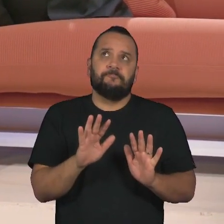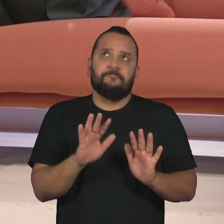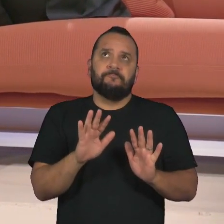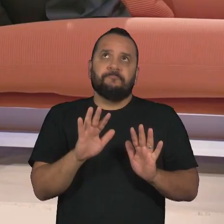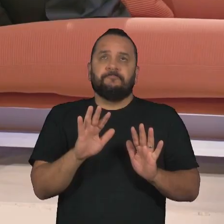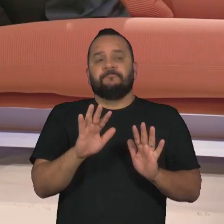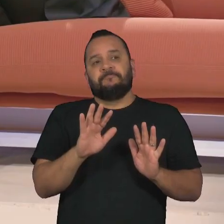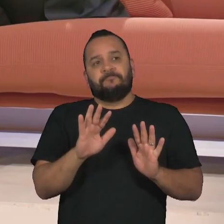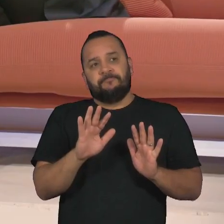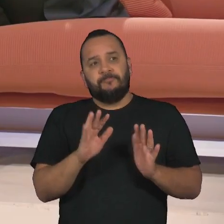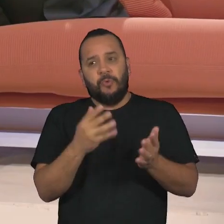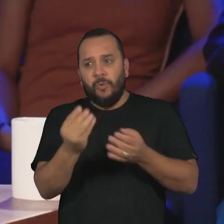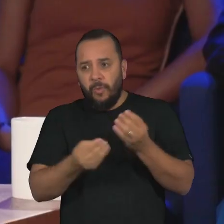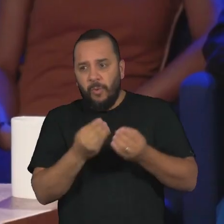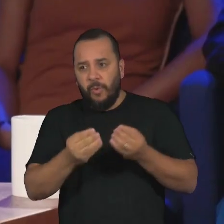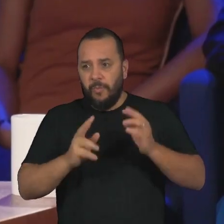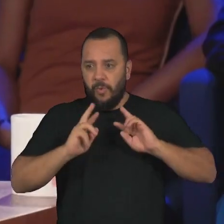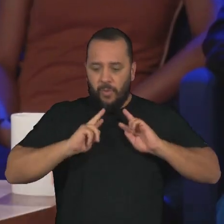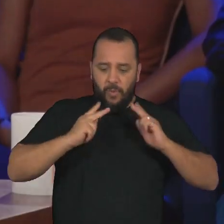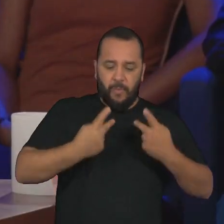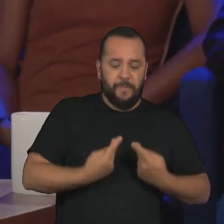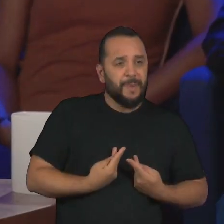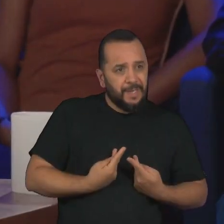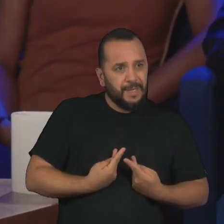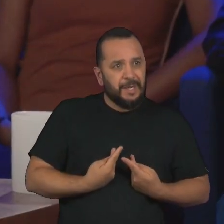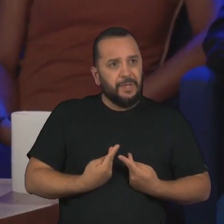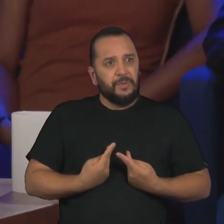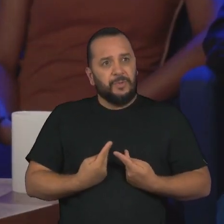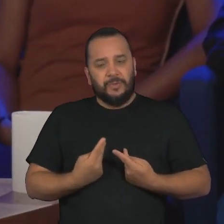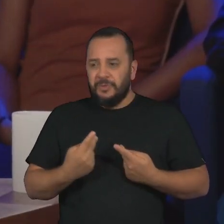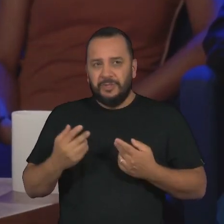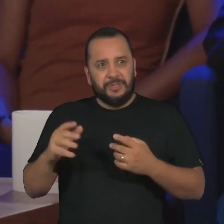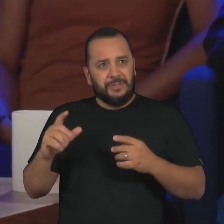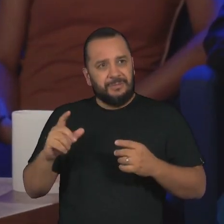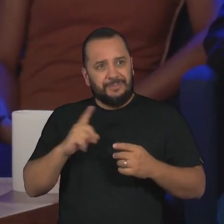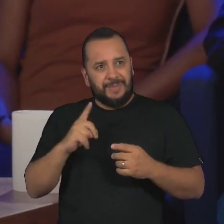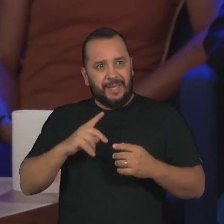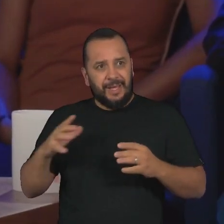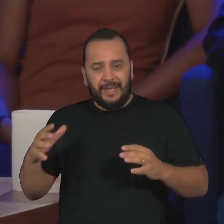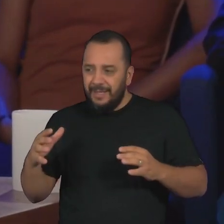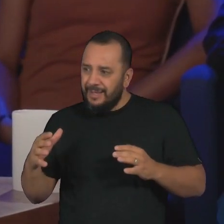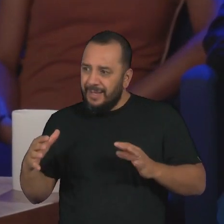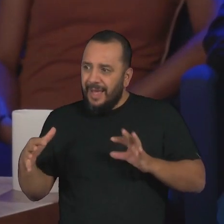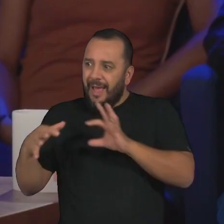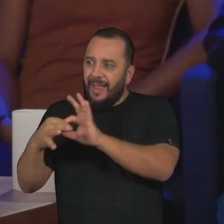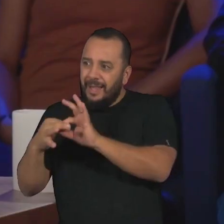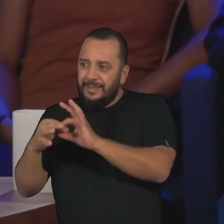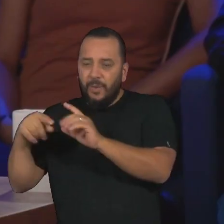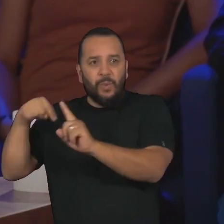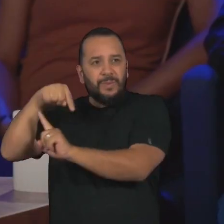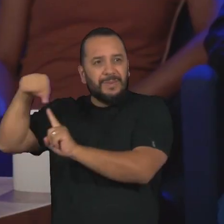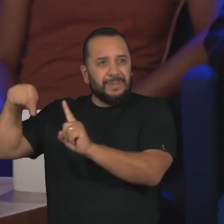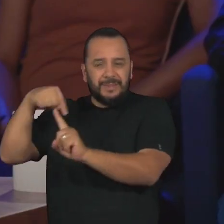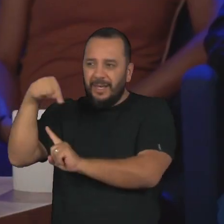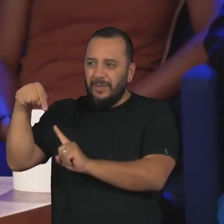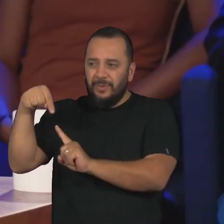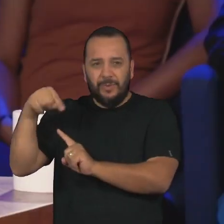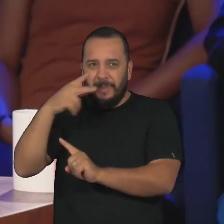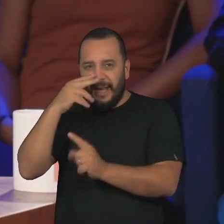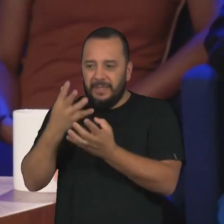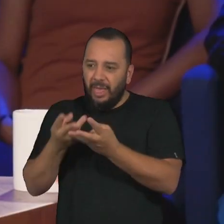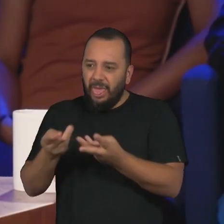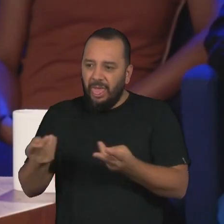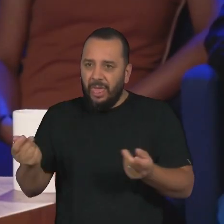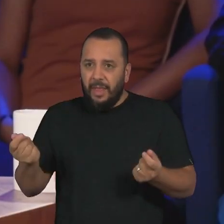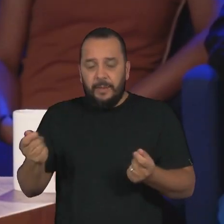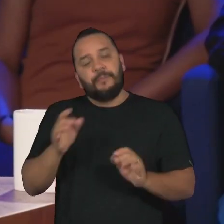Mas a relação do homem com o sagrado, às vezes, ela vai se materializando muito. Você vê que a mesma pessoa que diz que acredita